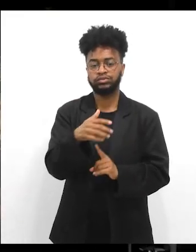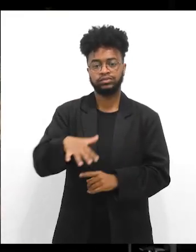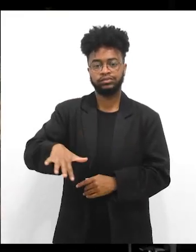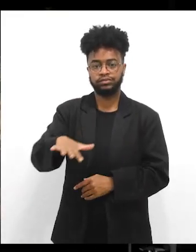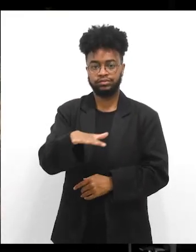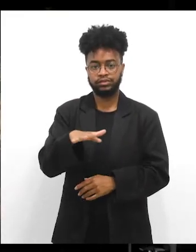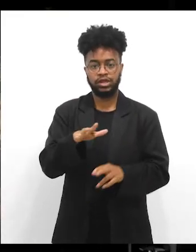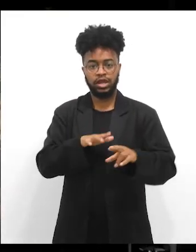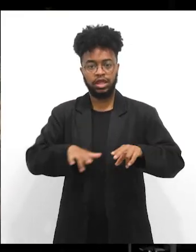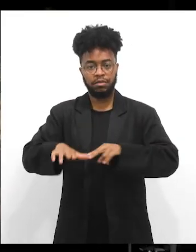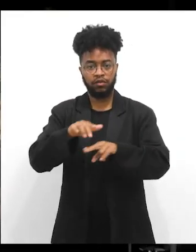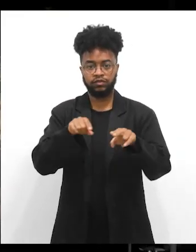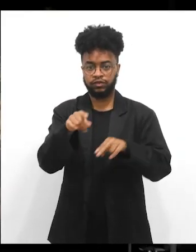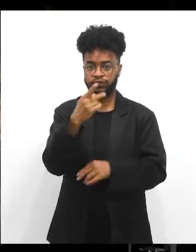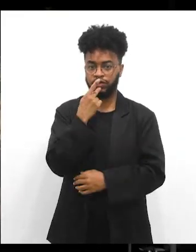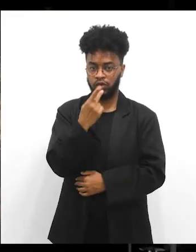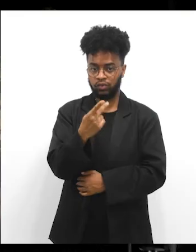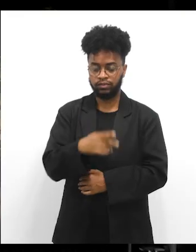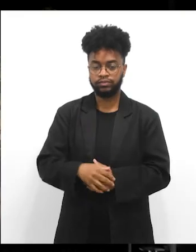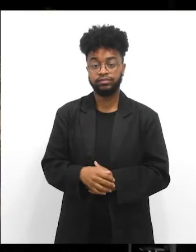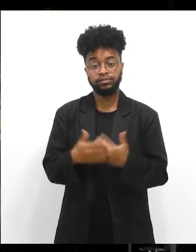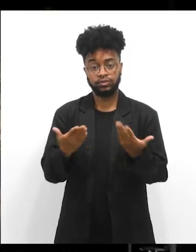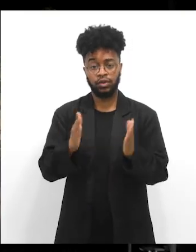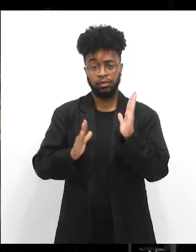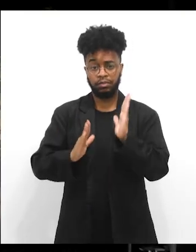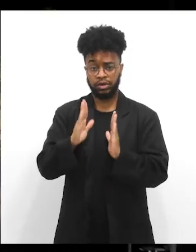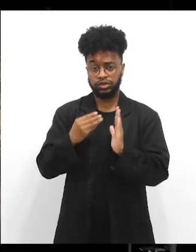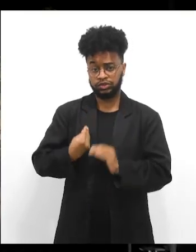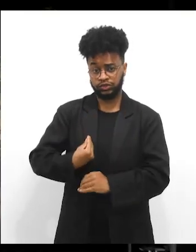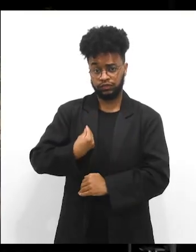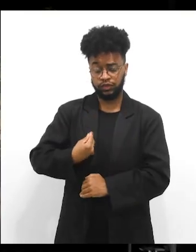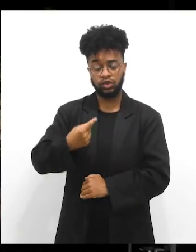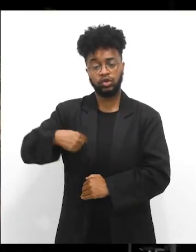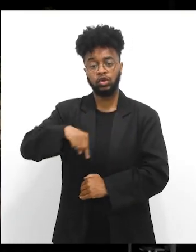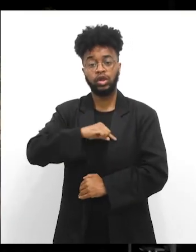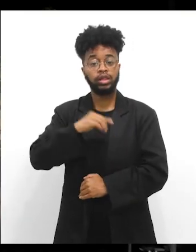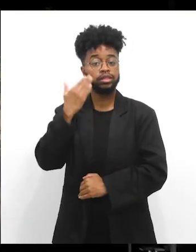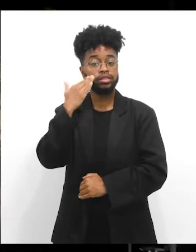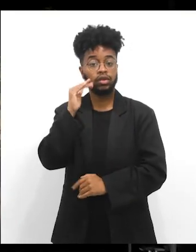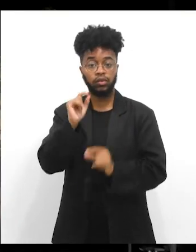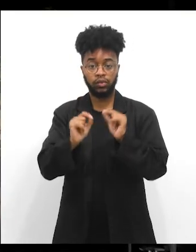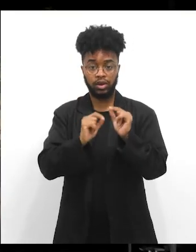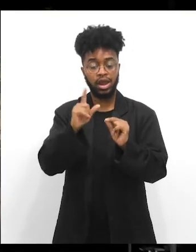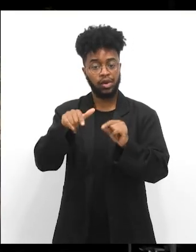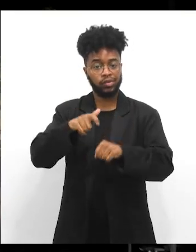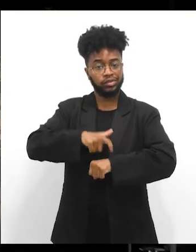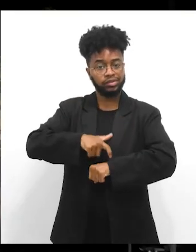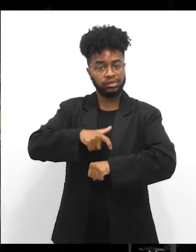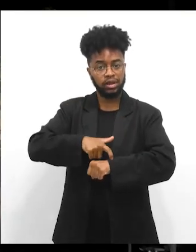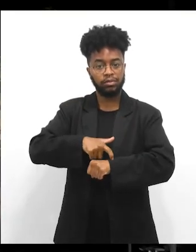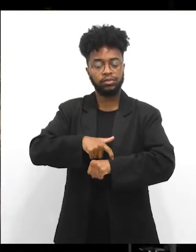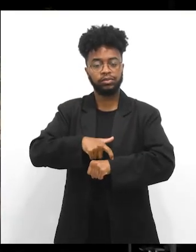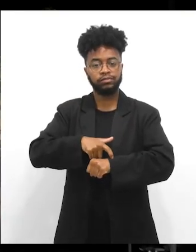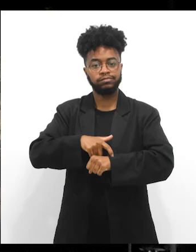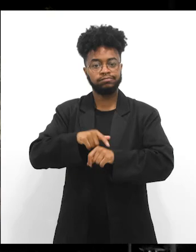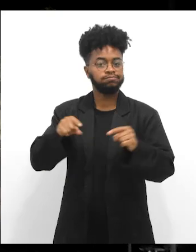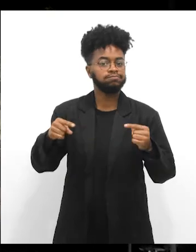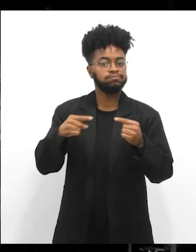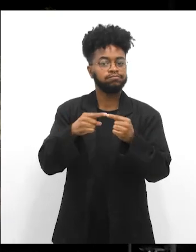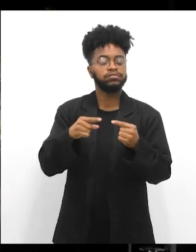arte desses irmãos que você citou. Esse tempo de vida, o que nós entendemos? É um